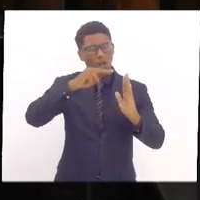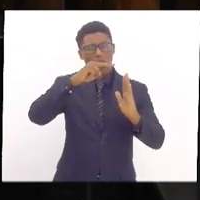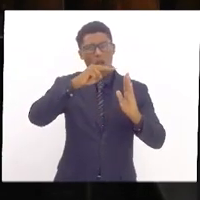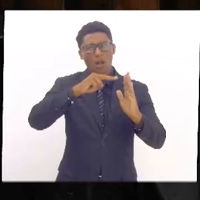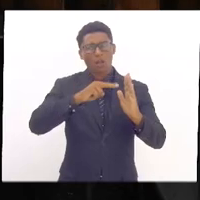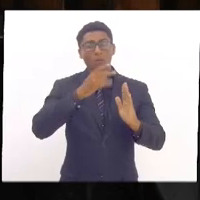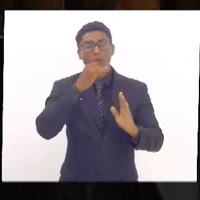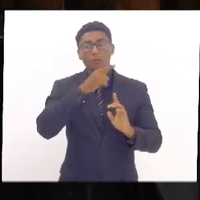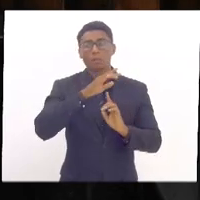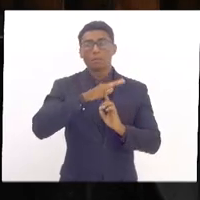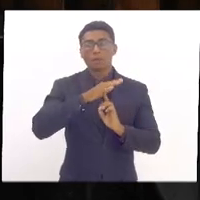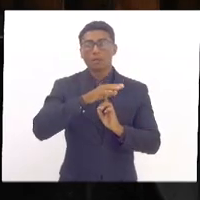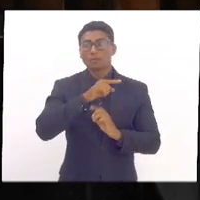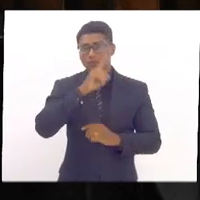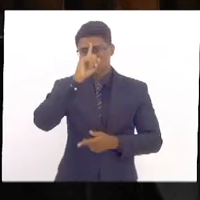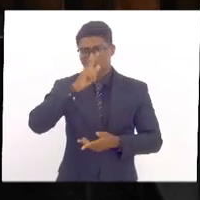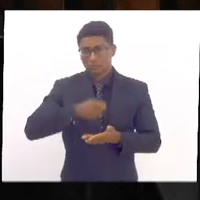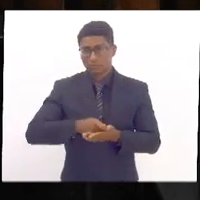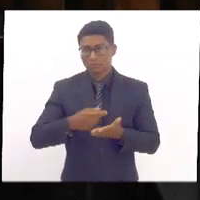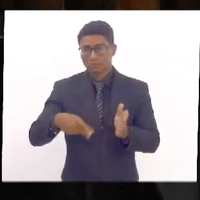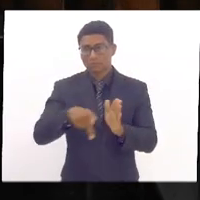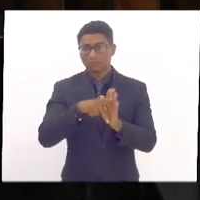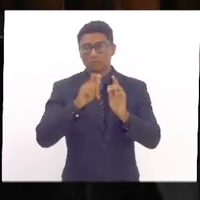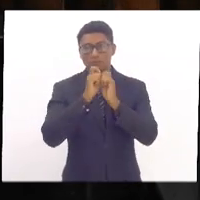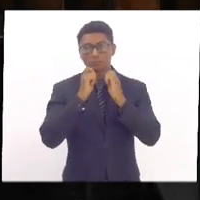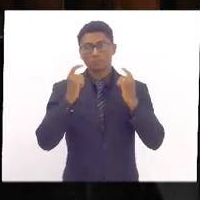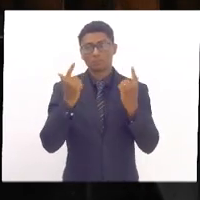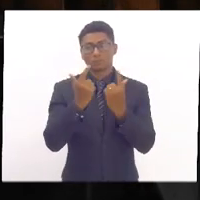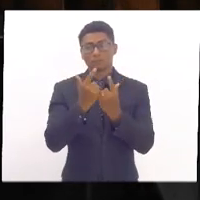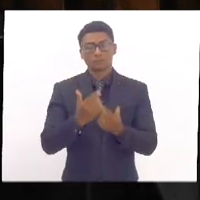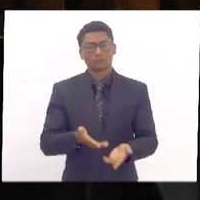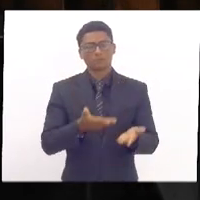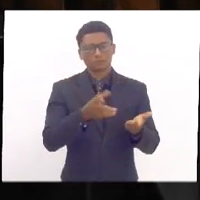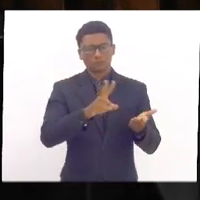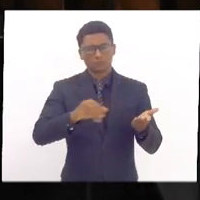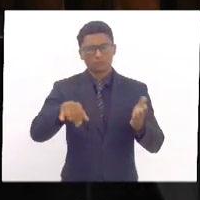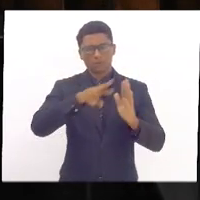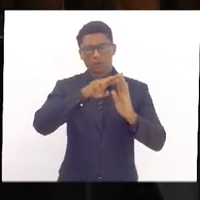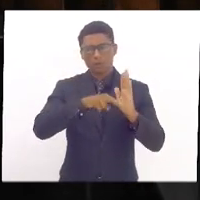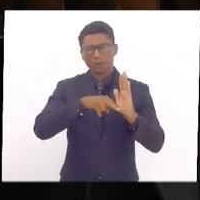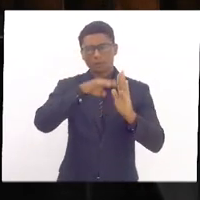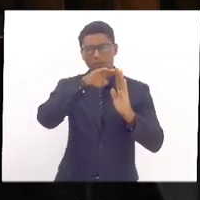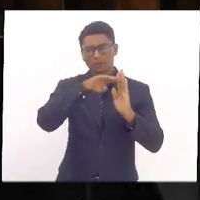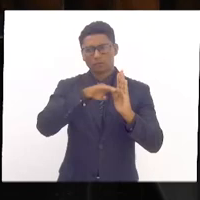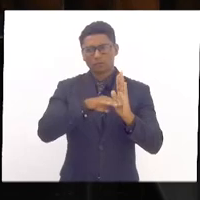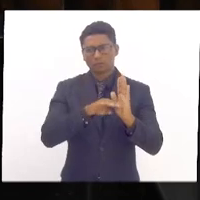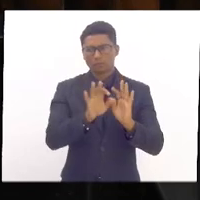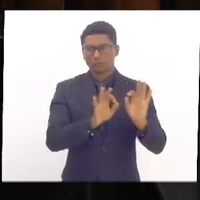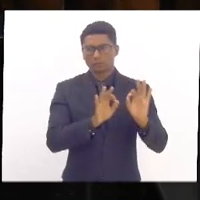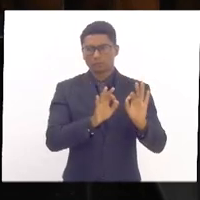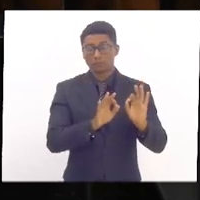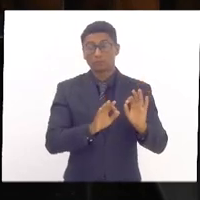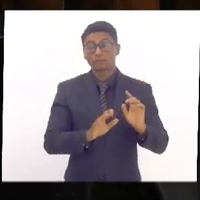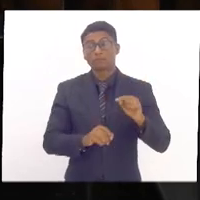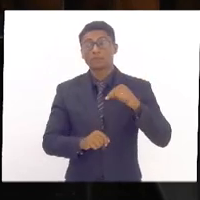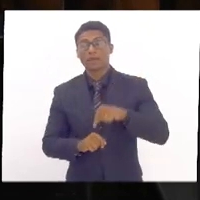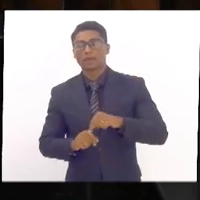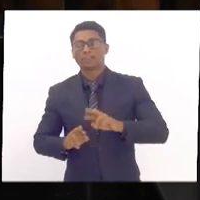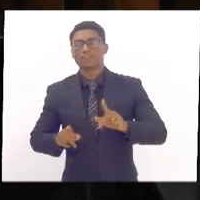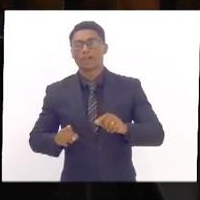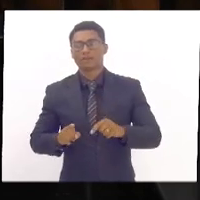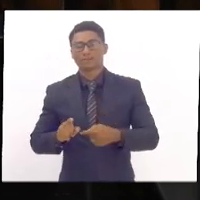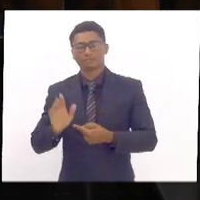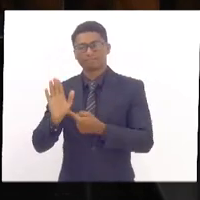Paraná, a resolução da Assembleia regulamentará os respectivos planos. Aqui está: a Assembleia